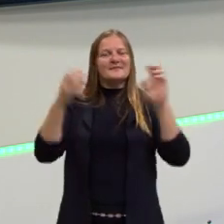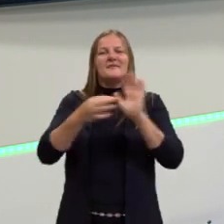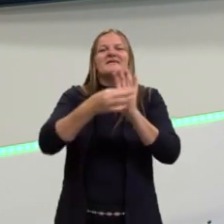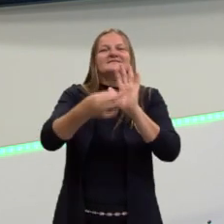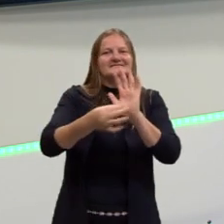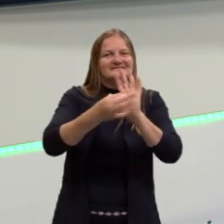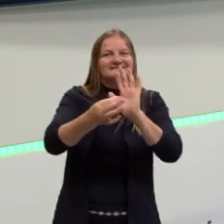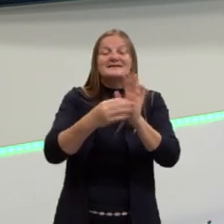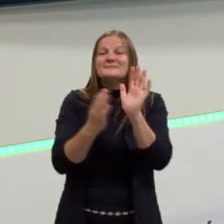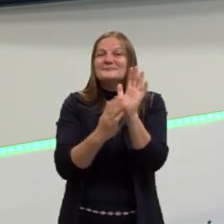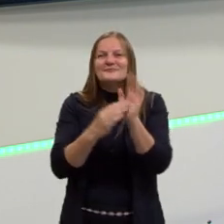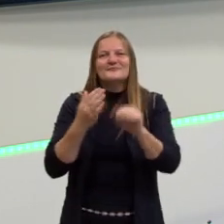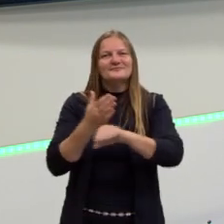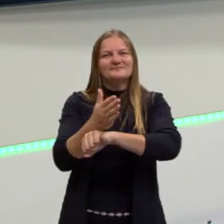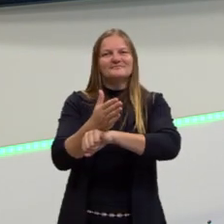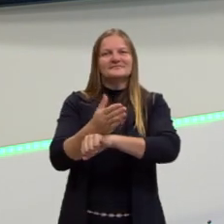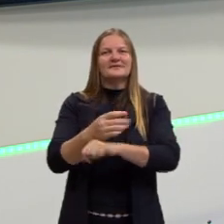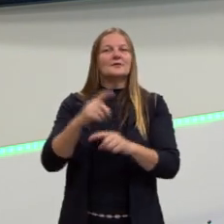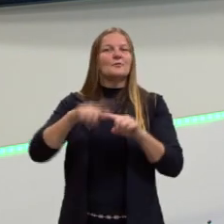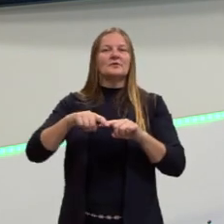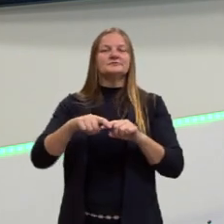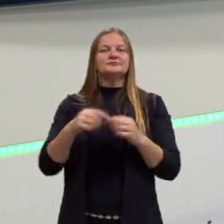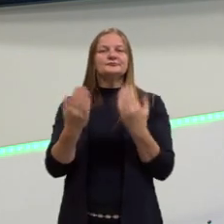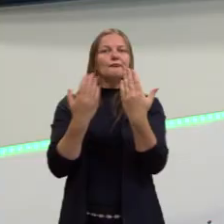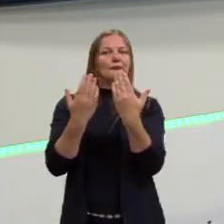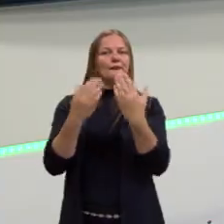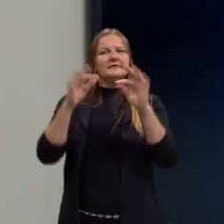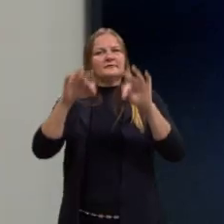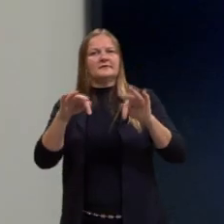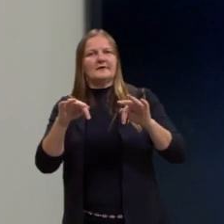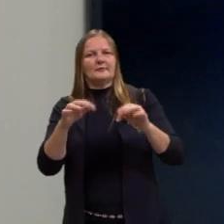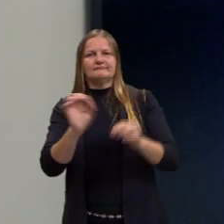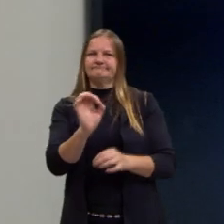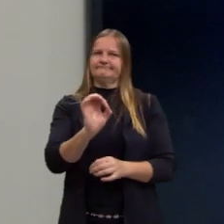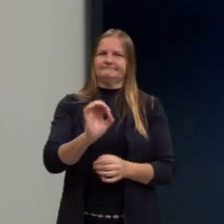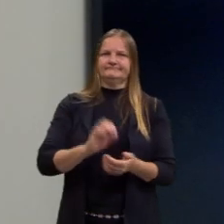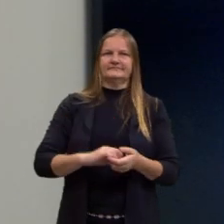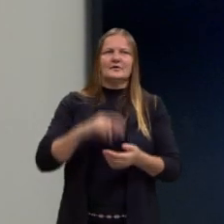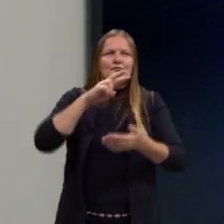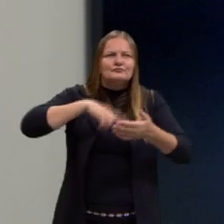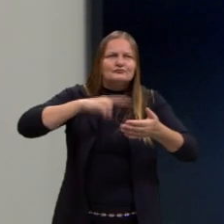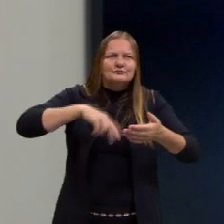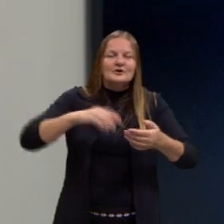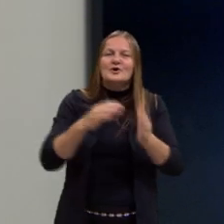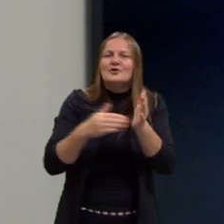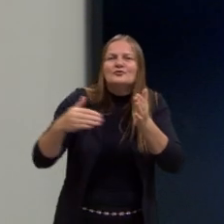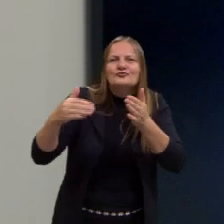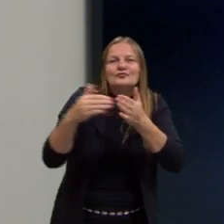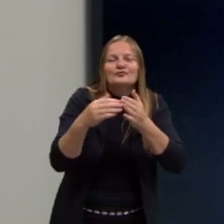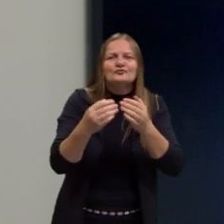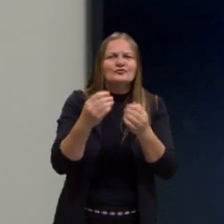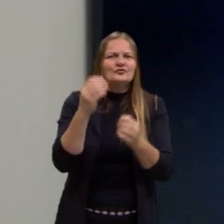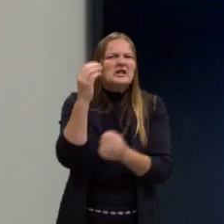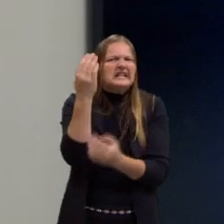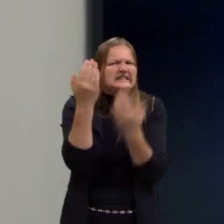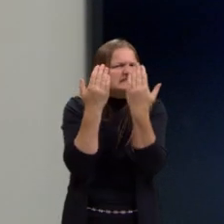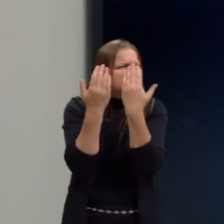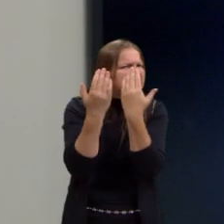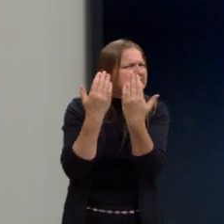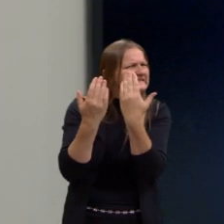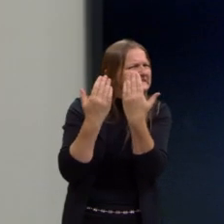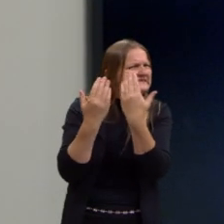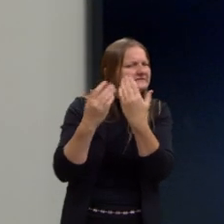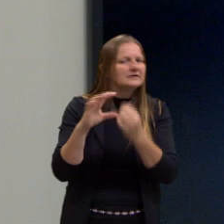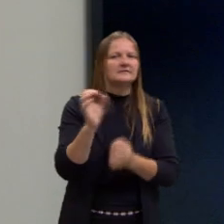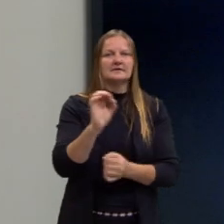argumentando e propondo a intervenção eu não posso gerar dúvidas no Meu leitor então tudo que possibilita gerar dúvidas